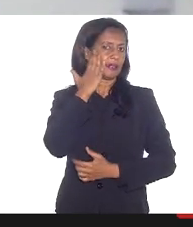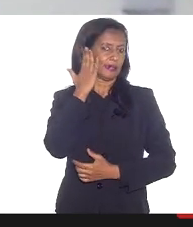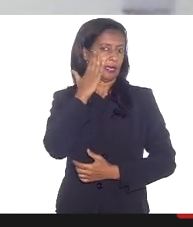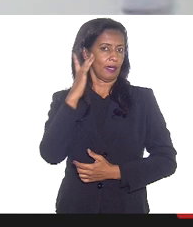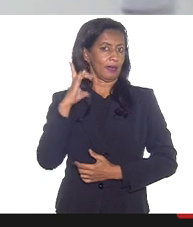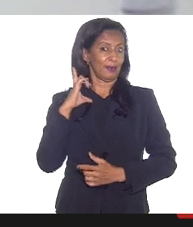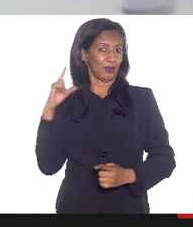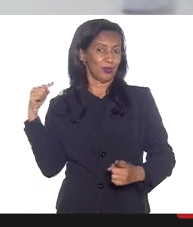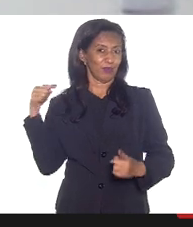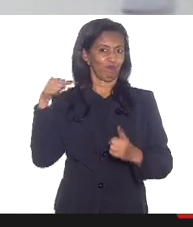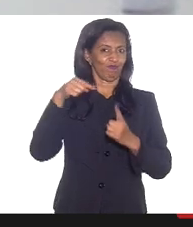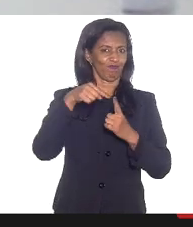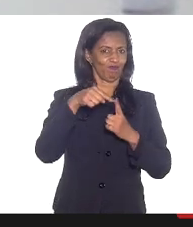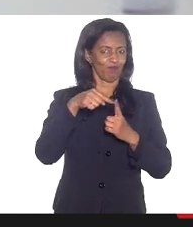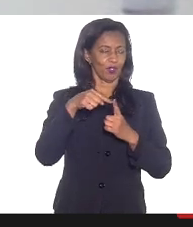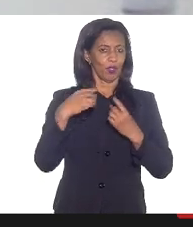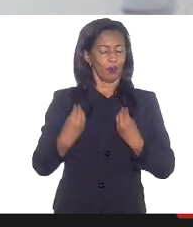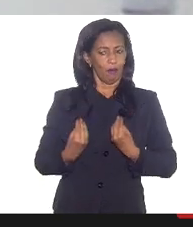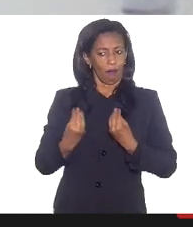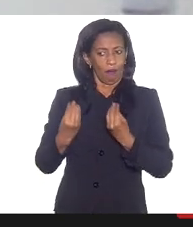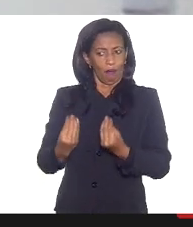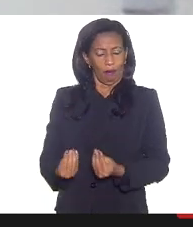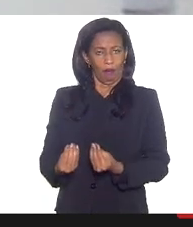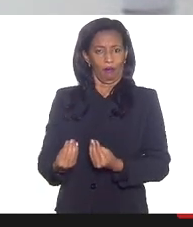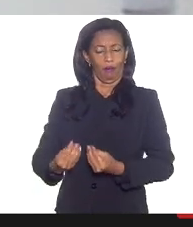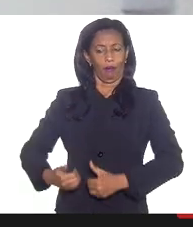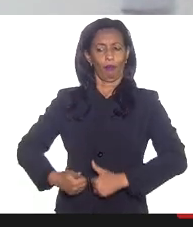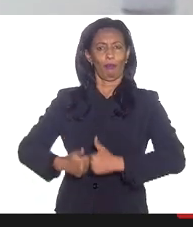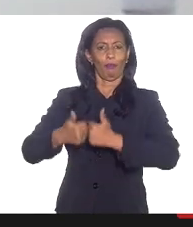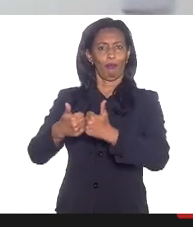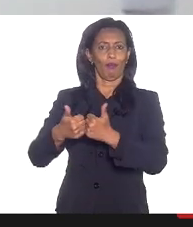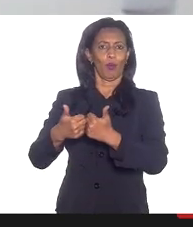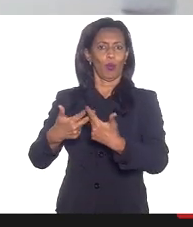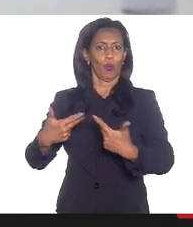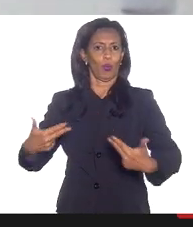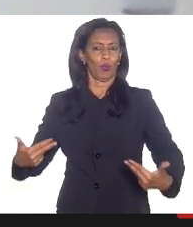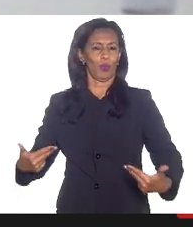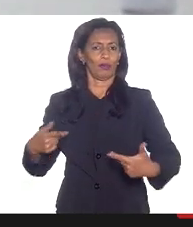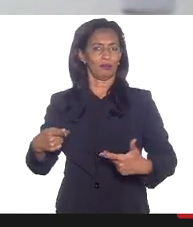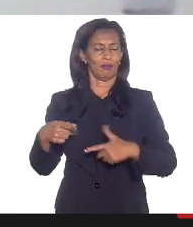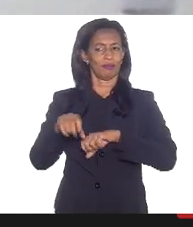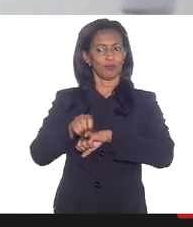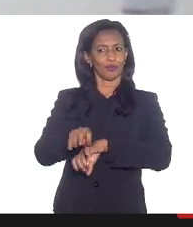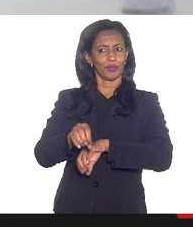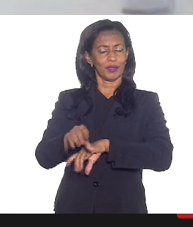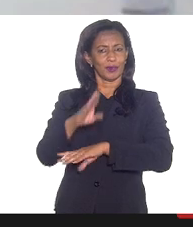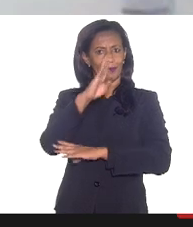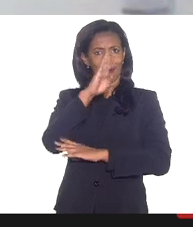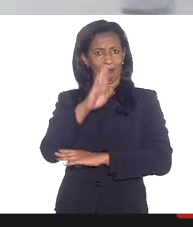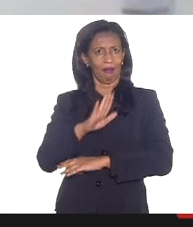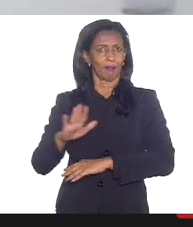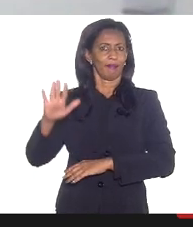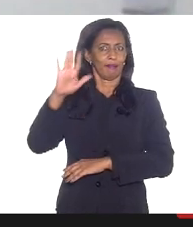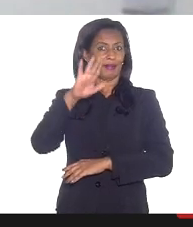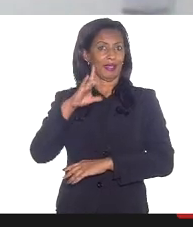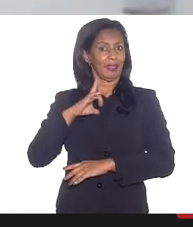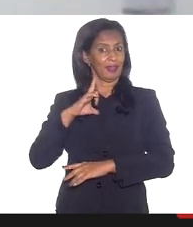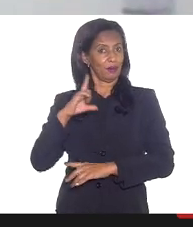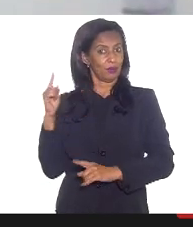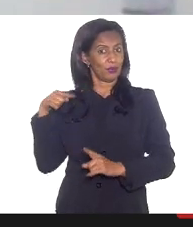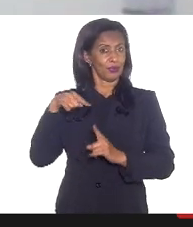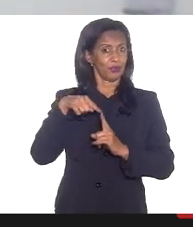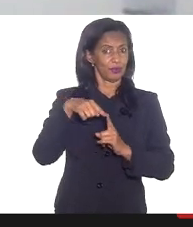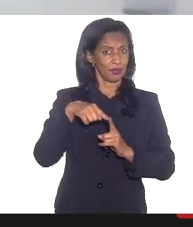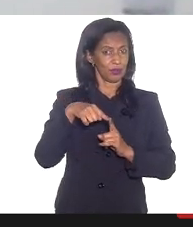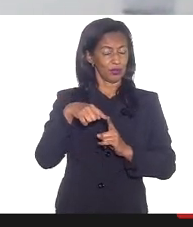o desafio de garantir uma melhoria na qualidade da educação brasileira, temos o desafio